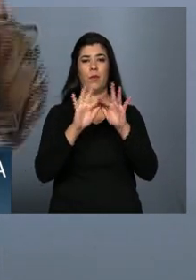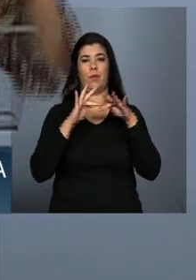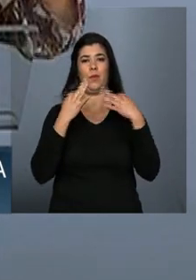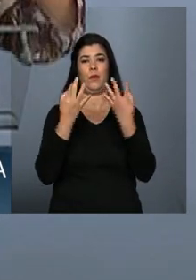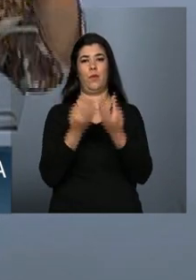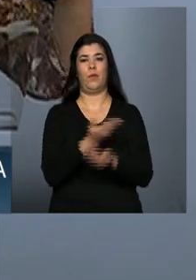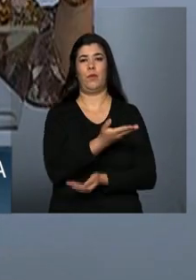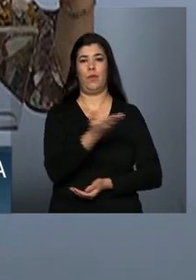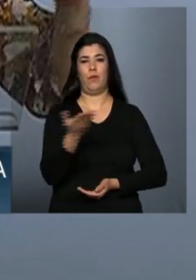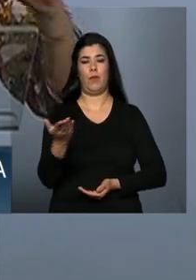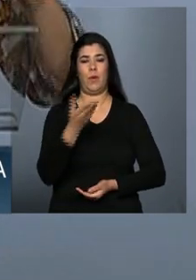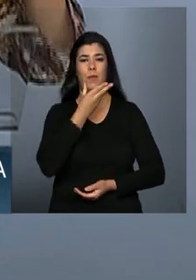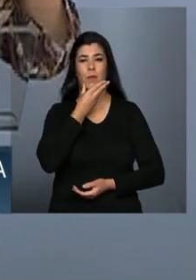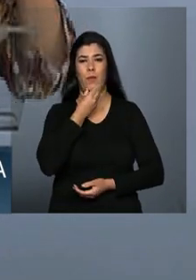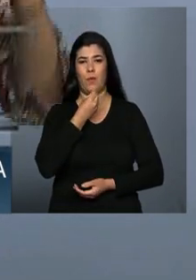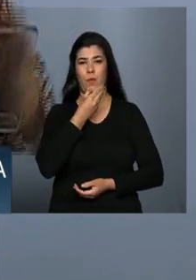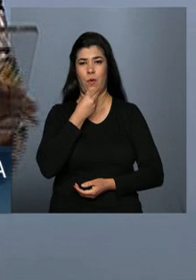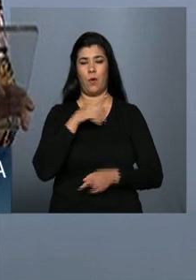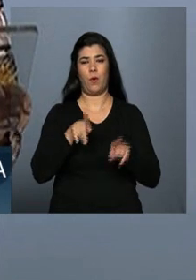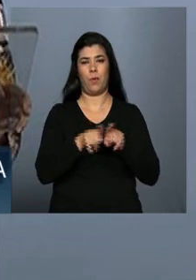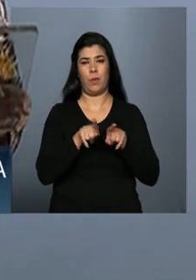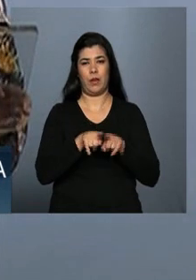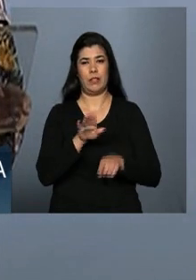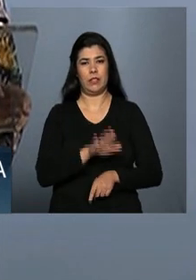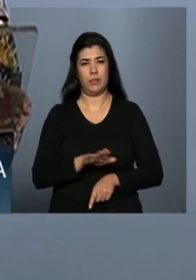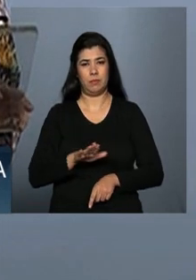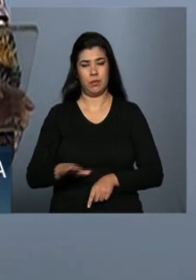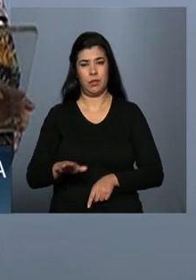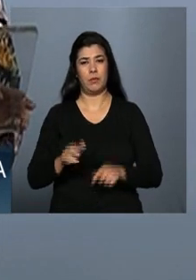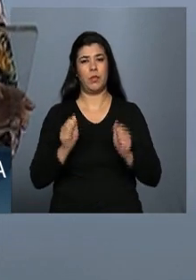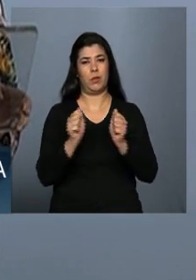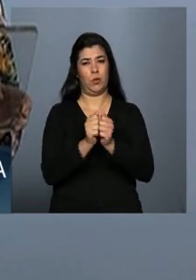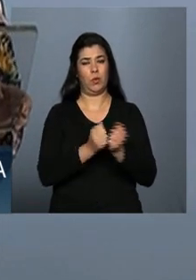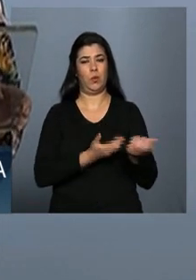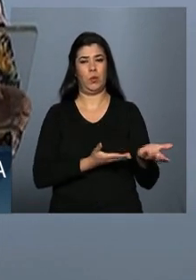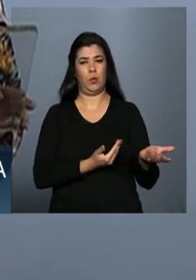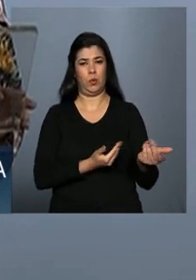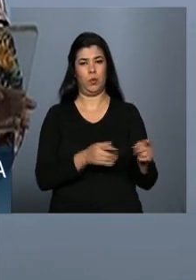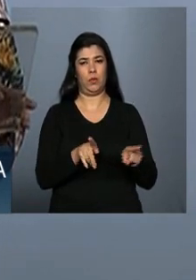família, os homens e as crianças e os jovens.